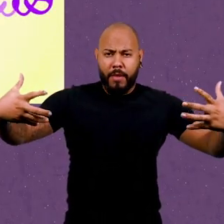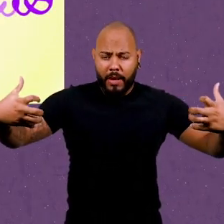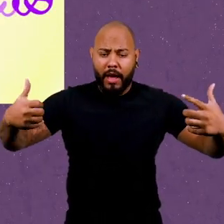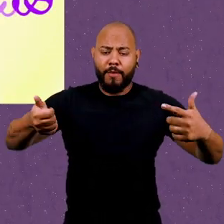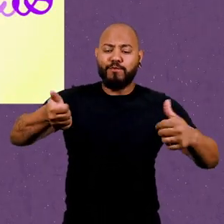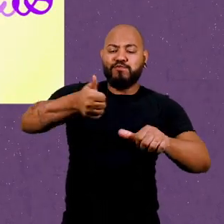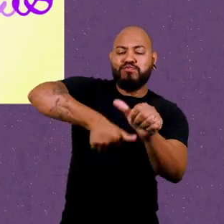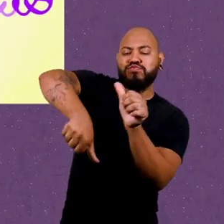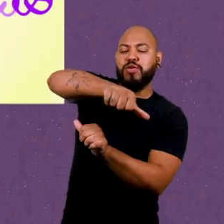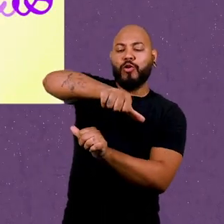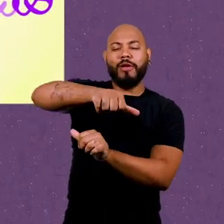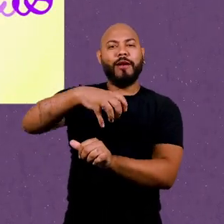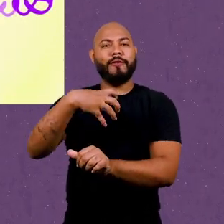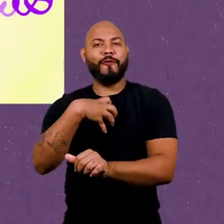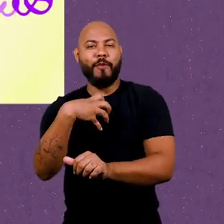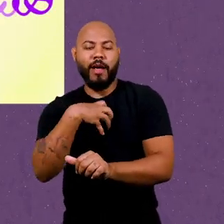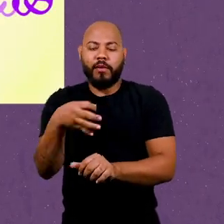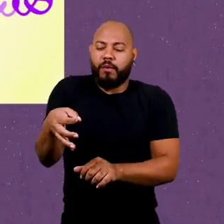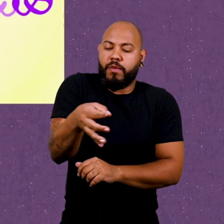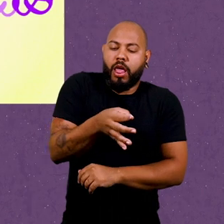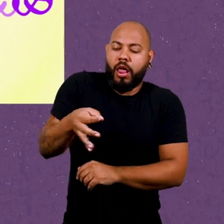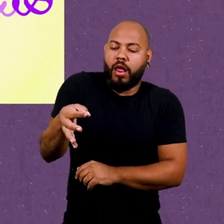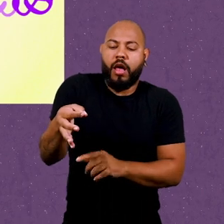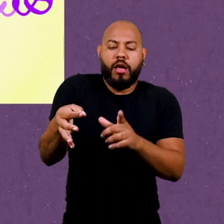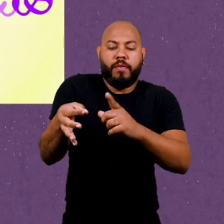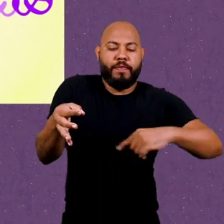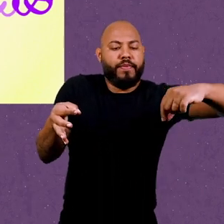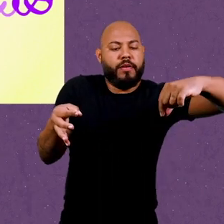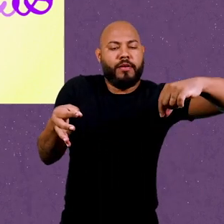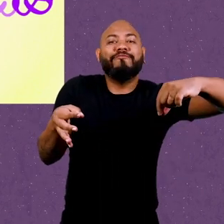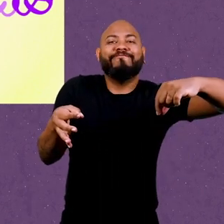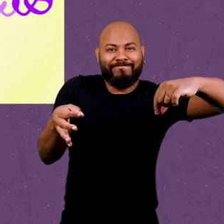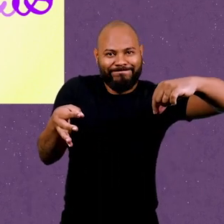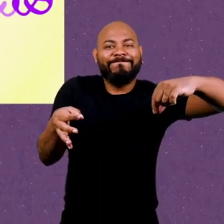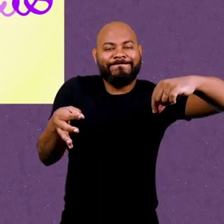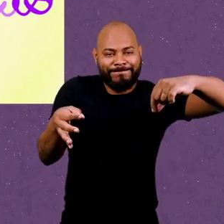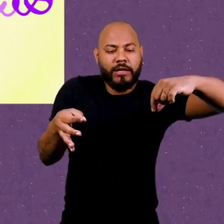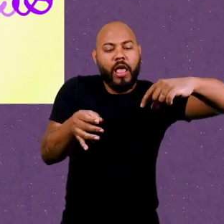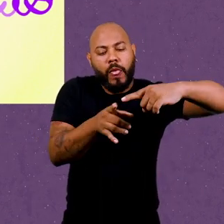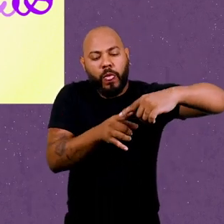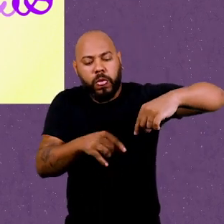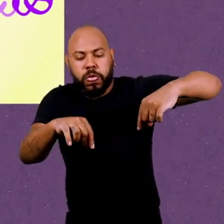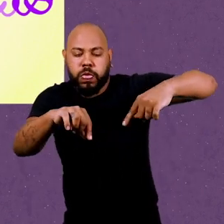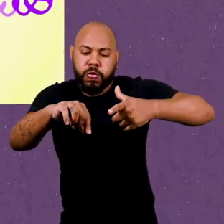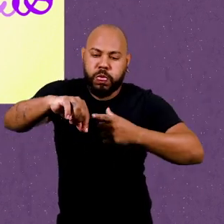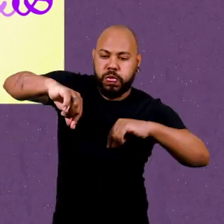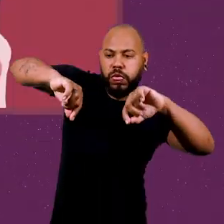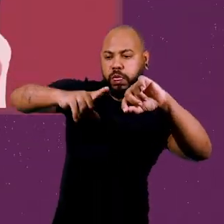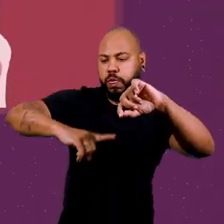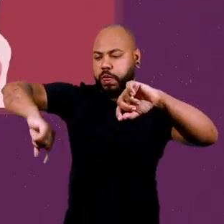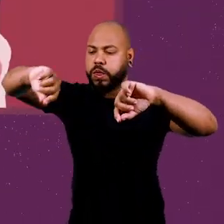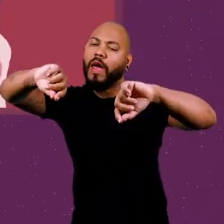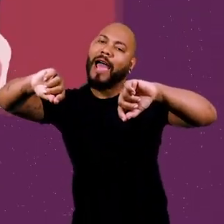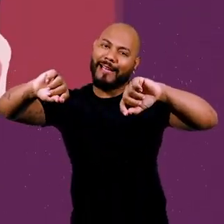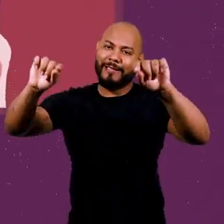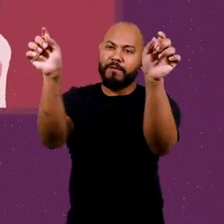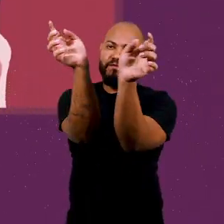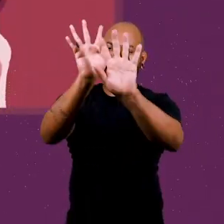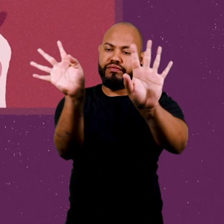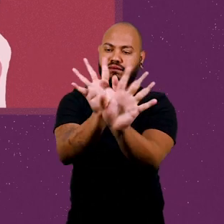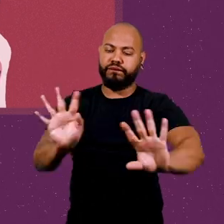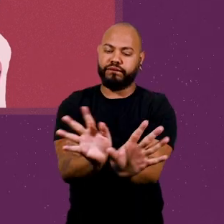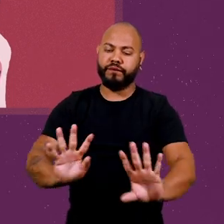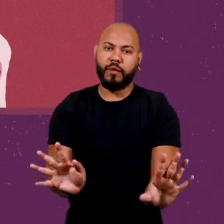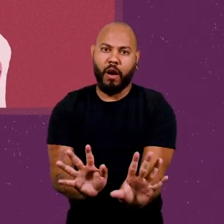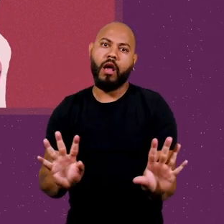muda a forma do eritrócito. Então, o eritrócito termina assumindo uma forma alongada. E isso dificulta a